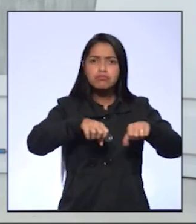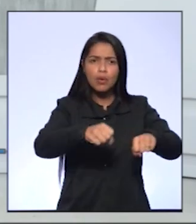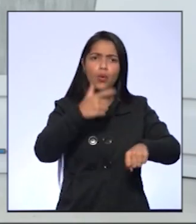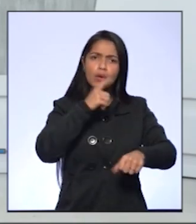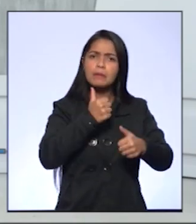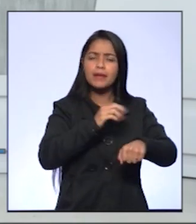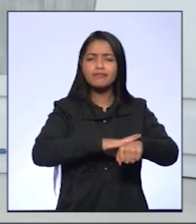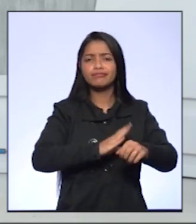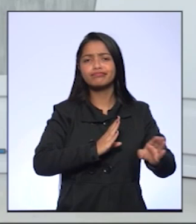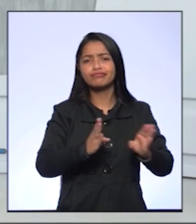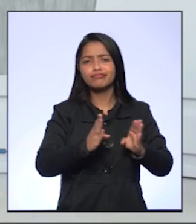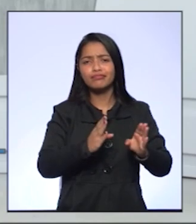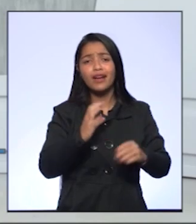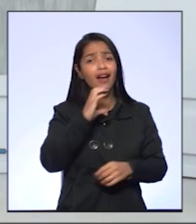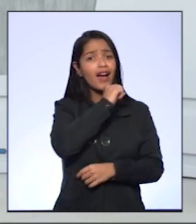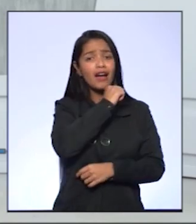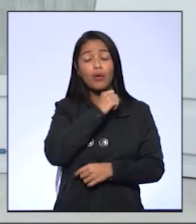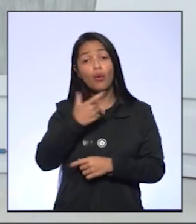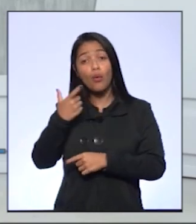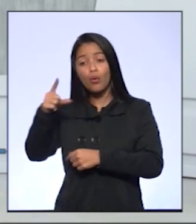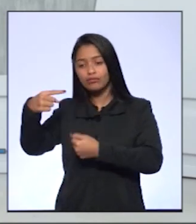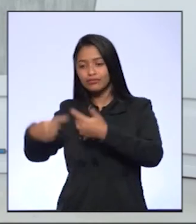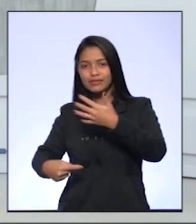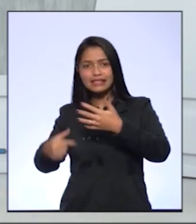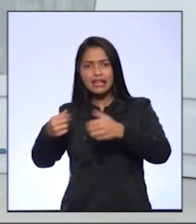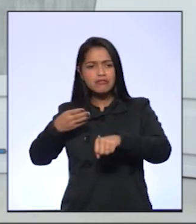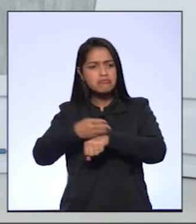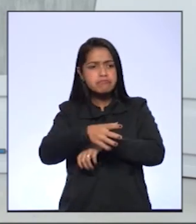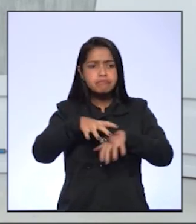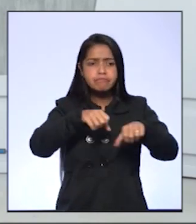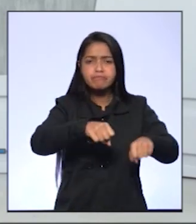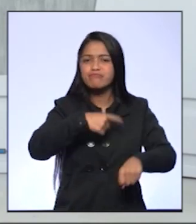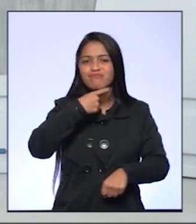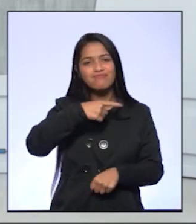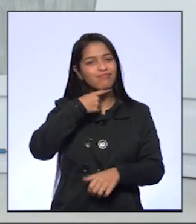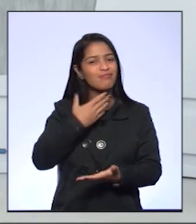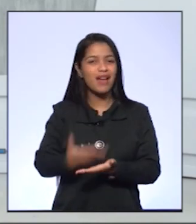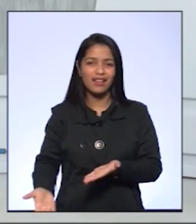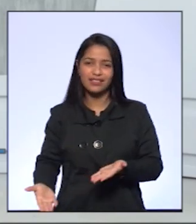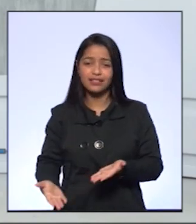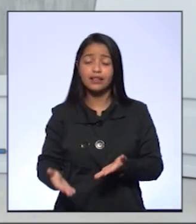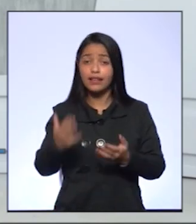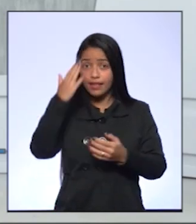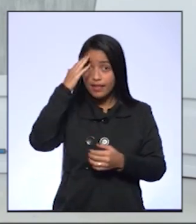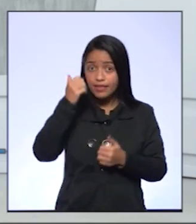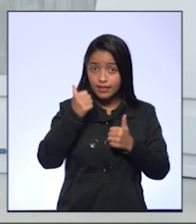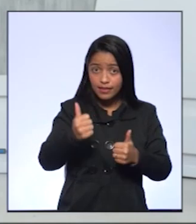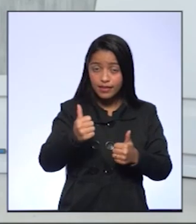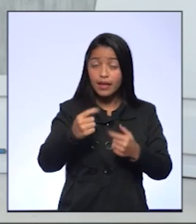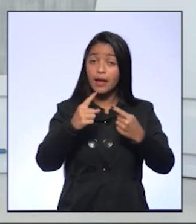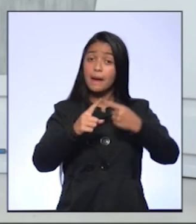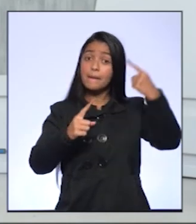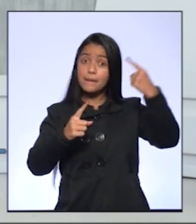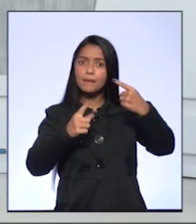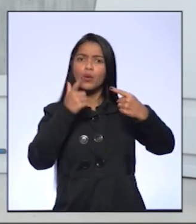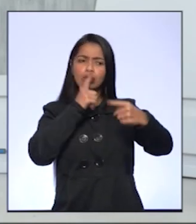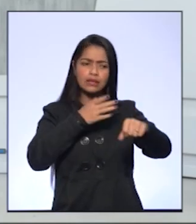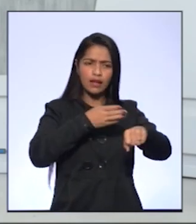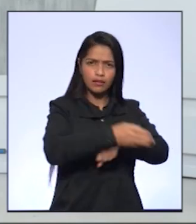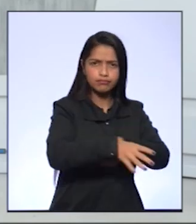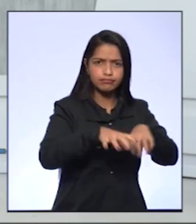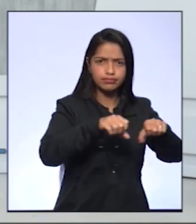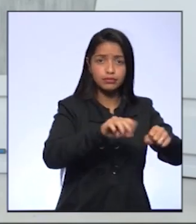errado. Você vai falar, nossa, Gui, entendi as cruzadas. Então, deu errado, deu errado. Então, na primeira eles conquistaram Jerusalém, deu tudo errado, entendi.